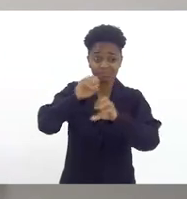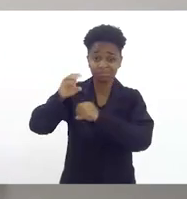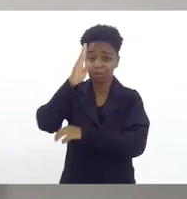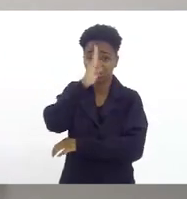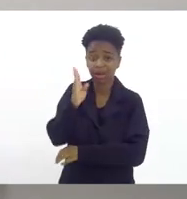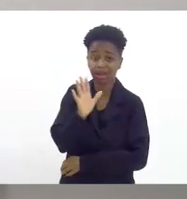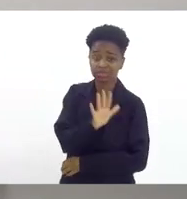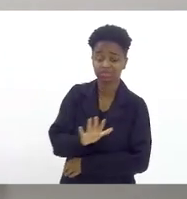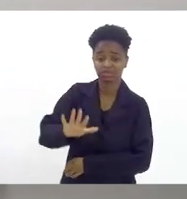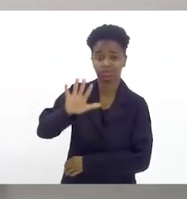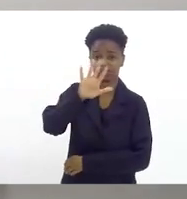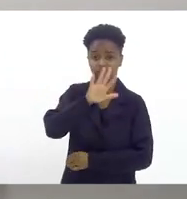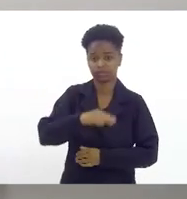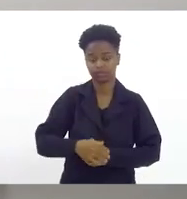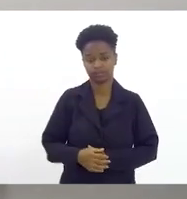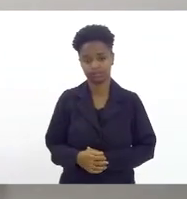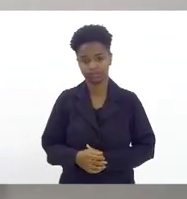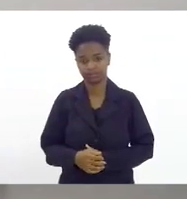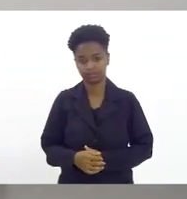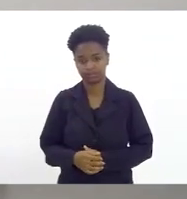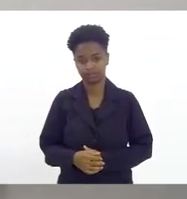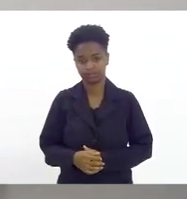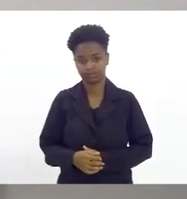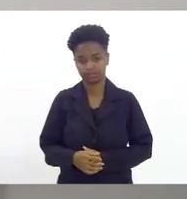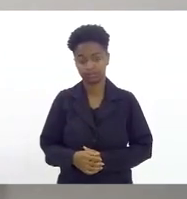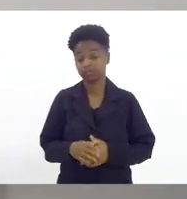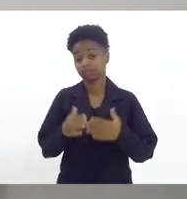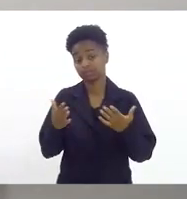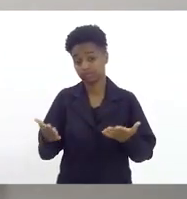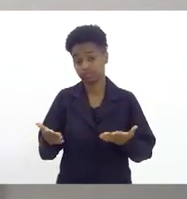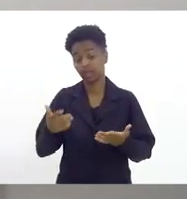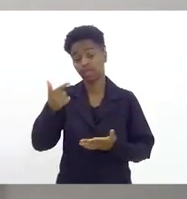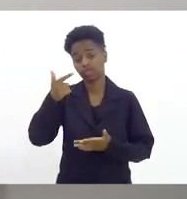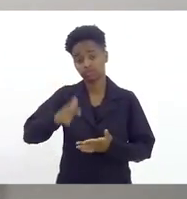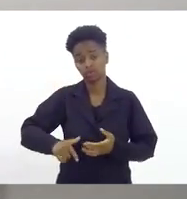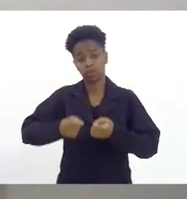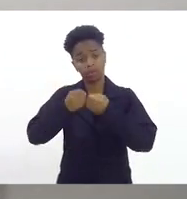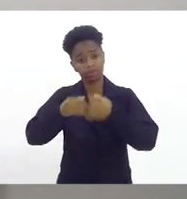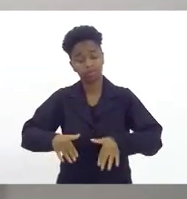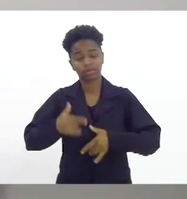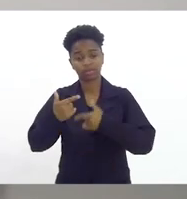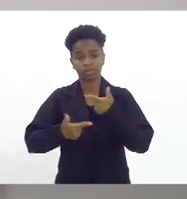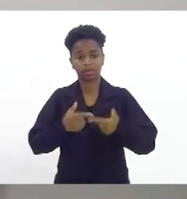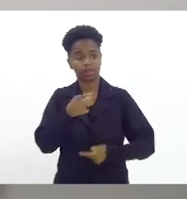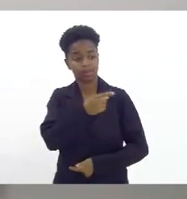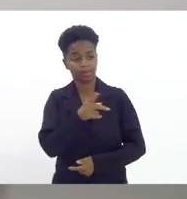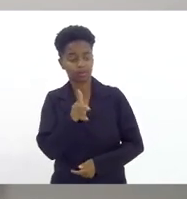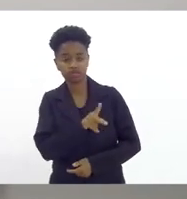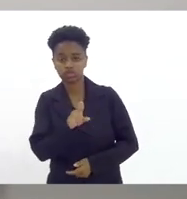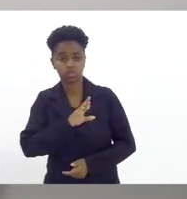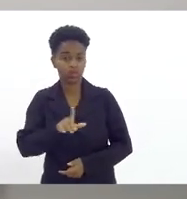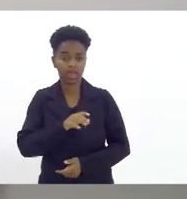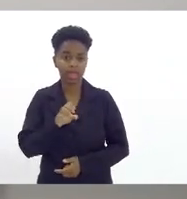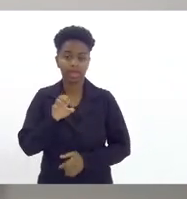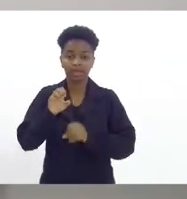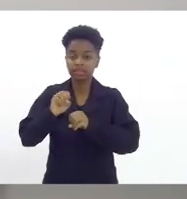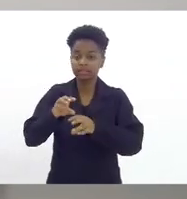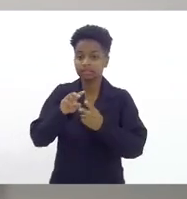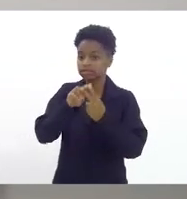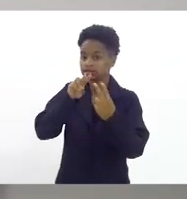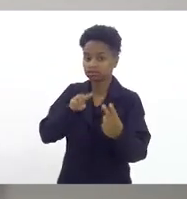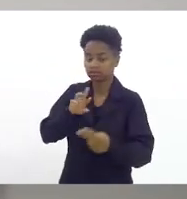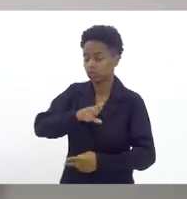aula para o Brasil inteiro E aí é mais uma precarização de um professor que não é de EAD é um professor